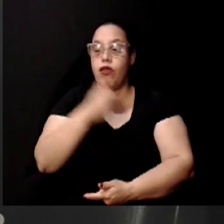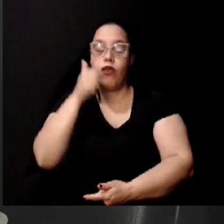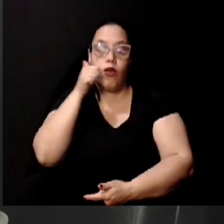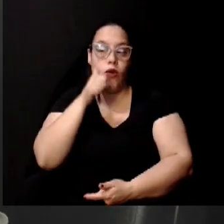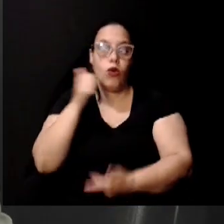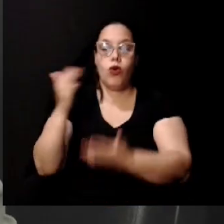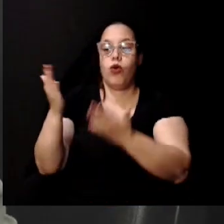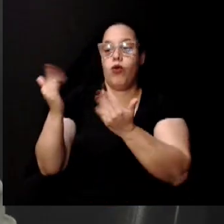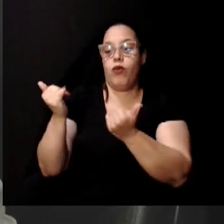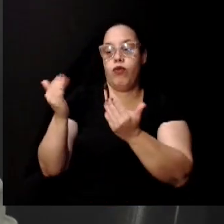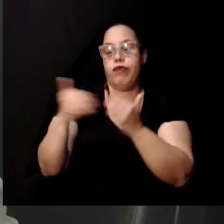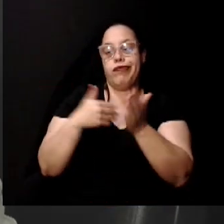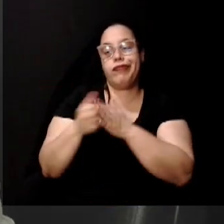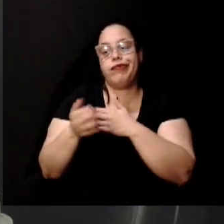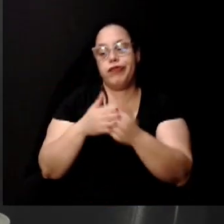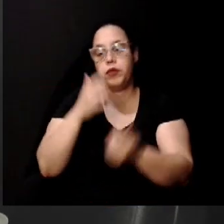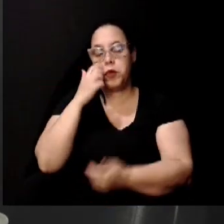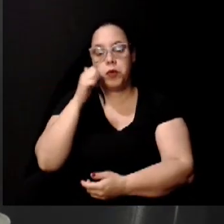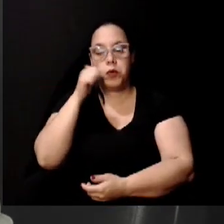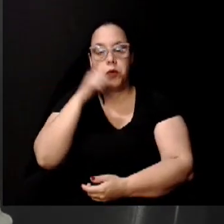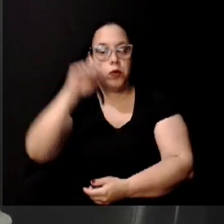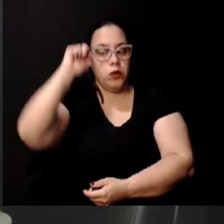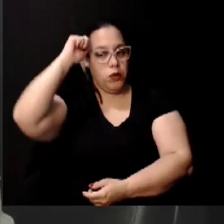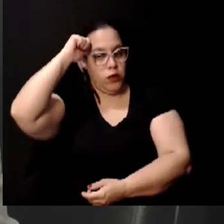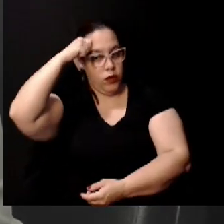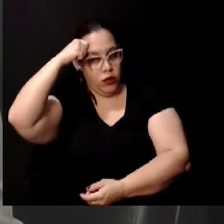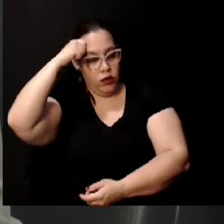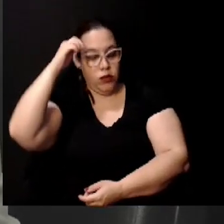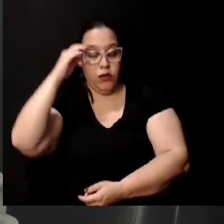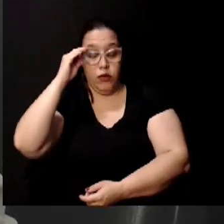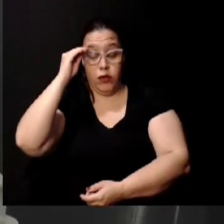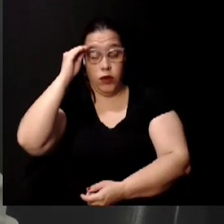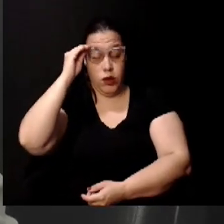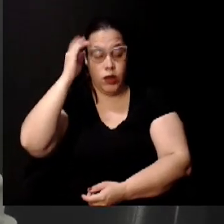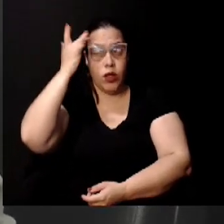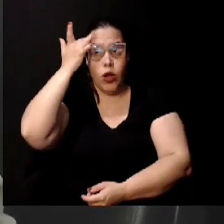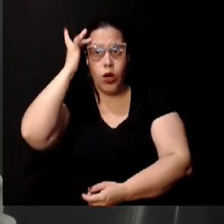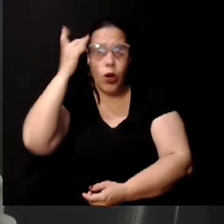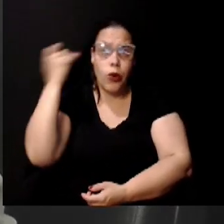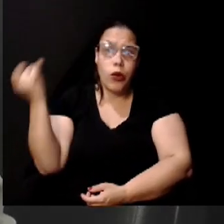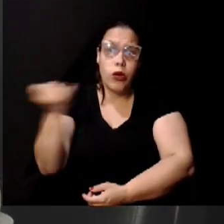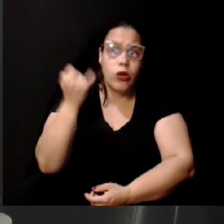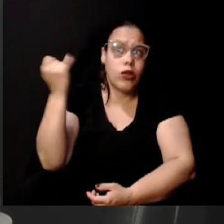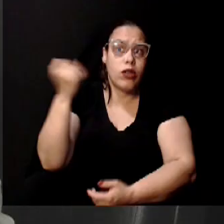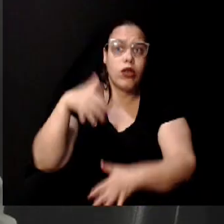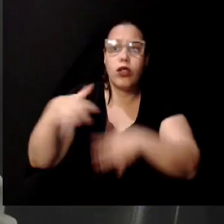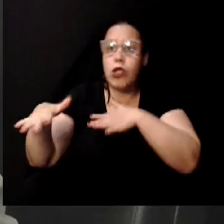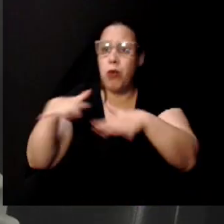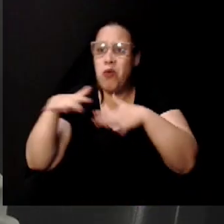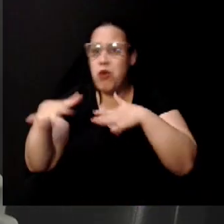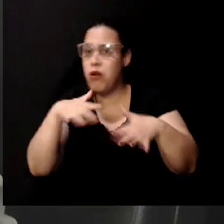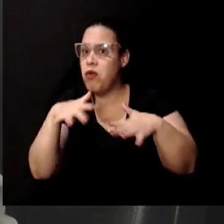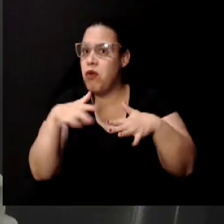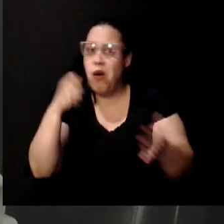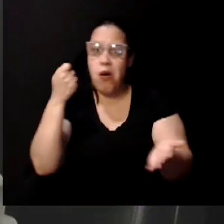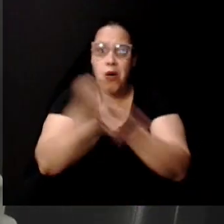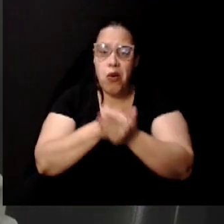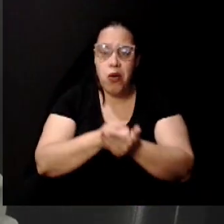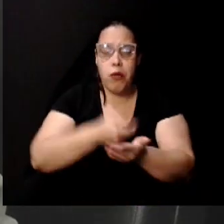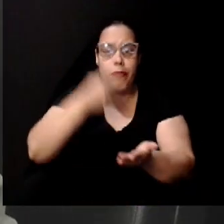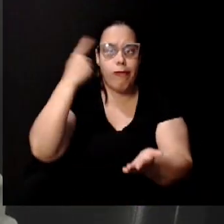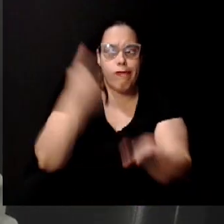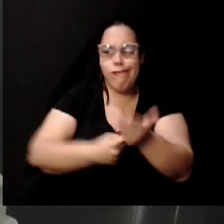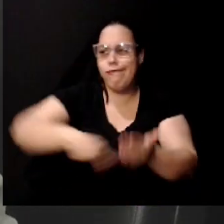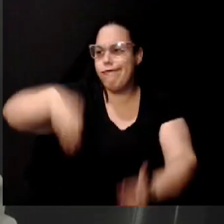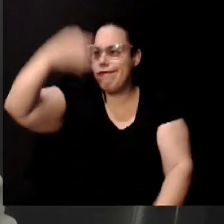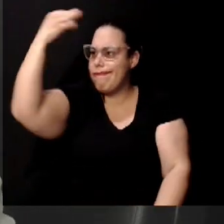enfim, mulheres negras, né? E eu acho que é muito importante esse movimento de afirmação de que